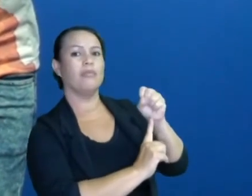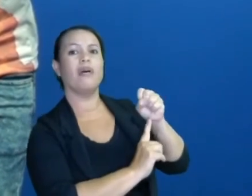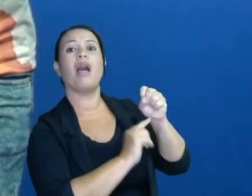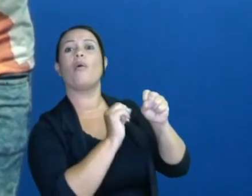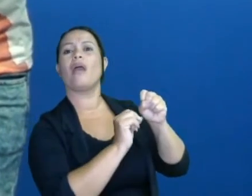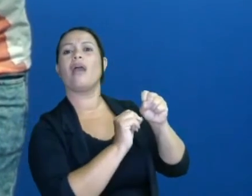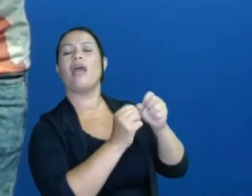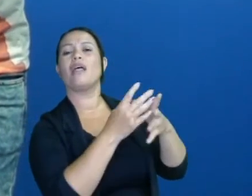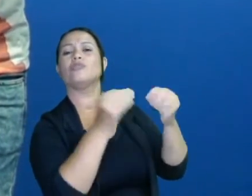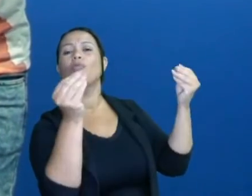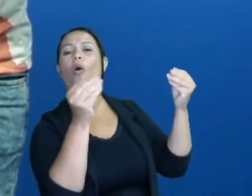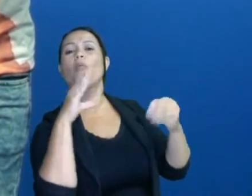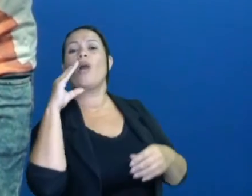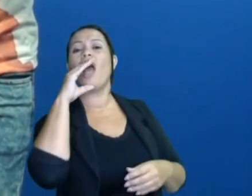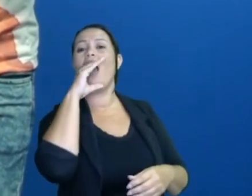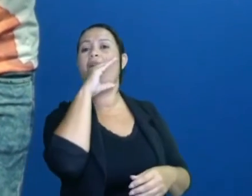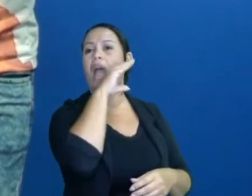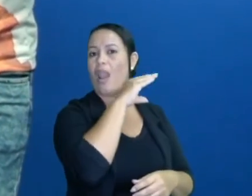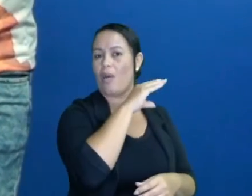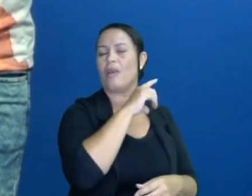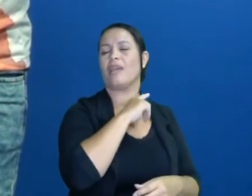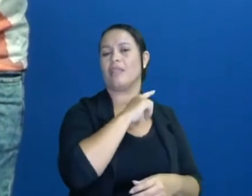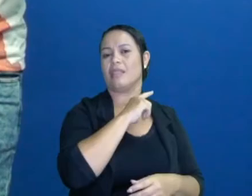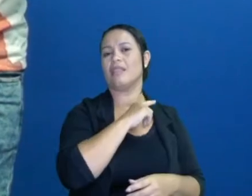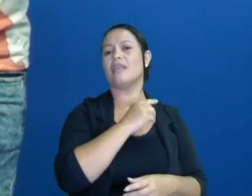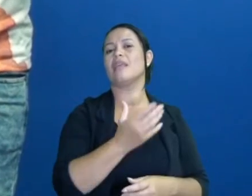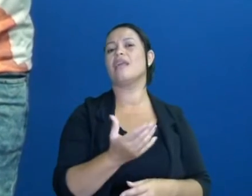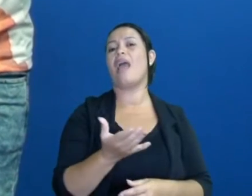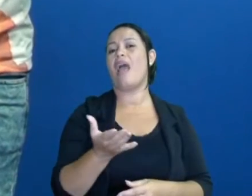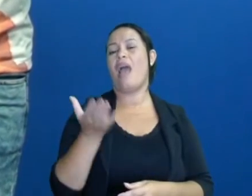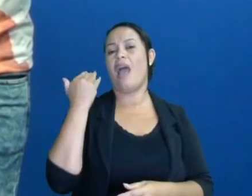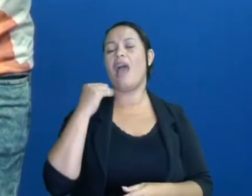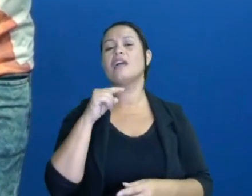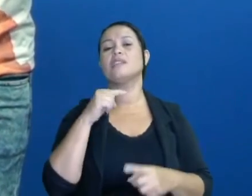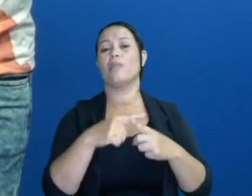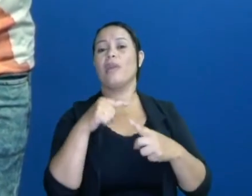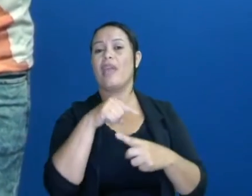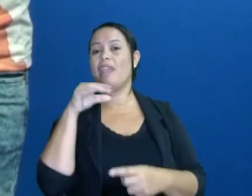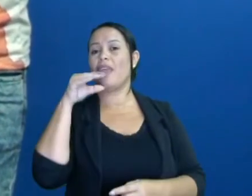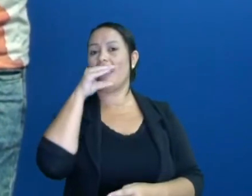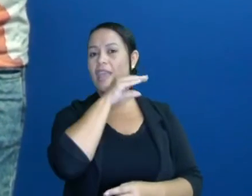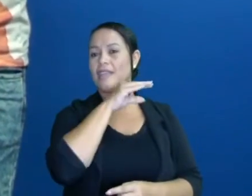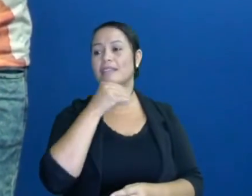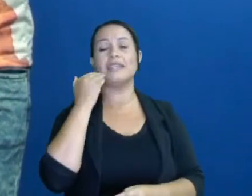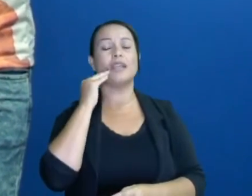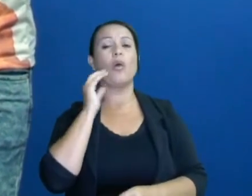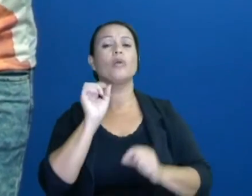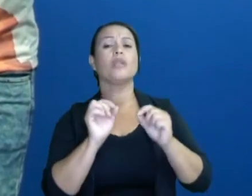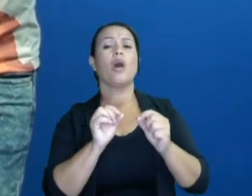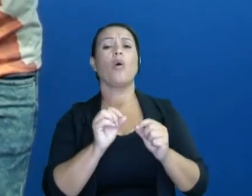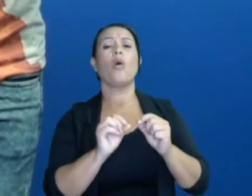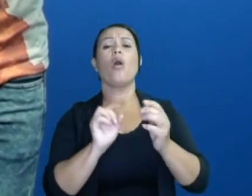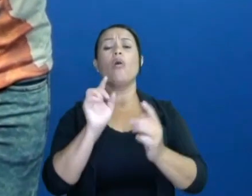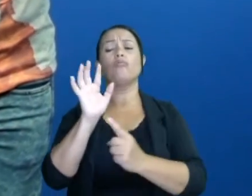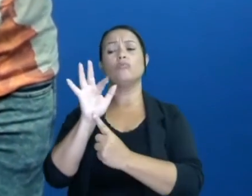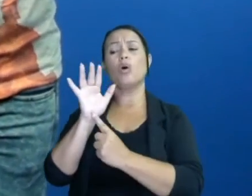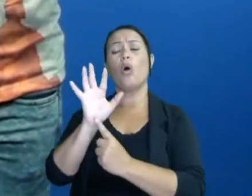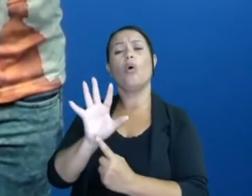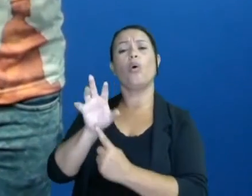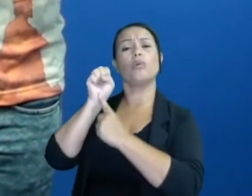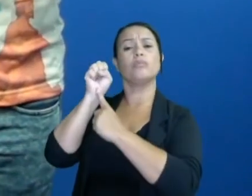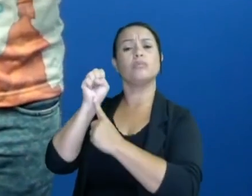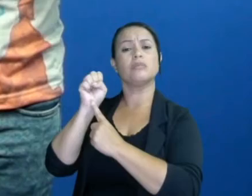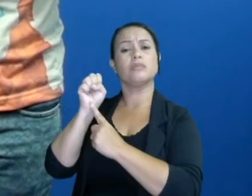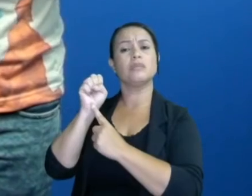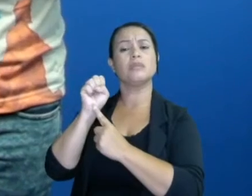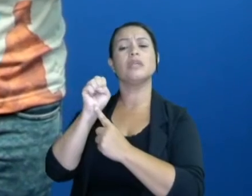removendo o calor que mantinha aquele tripé, lembra o combustível, a fonte de calor e o comburente? Então o comburente acaba afastando o calor